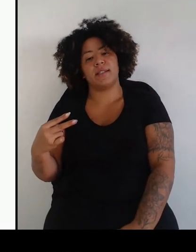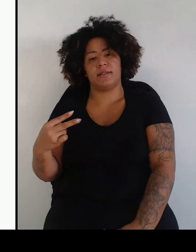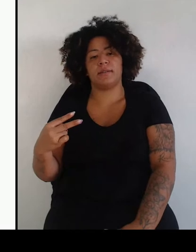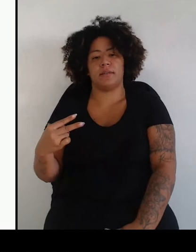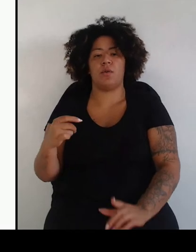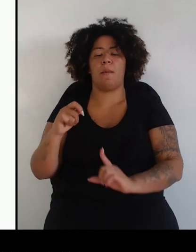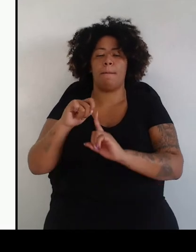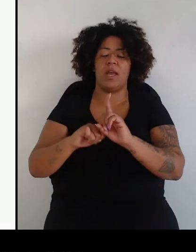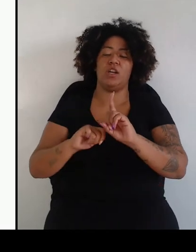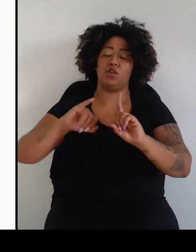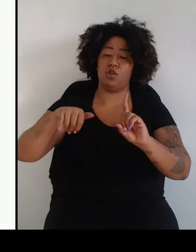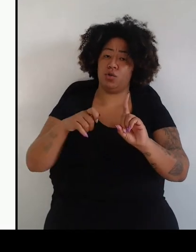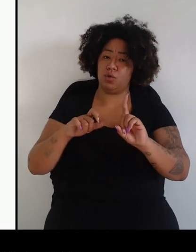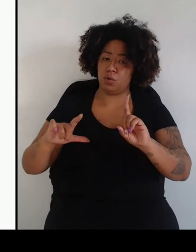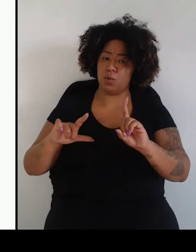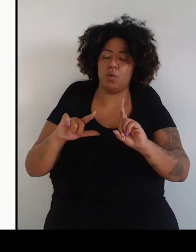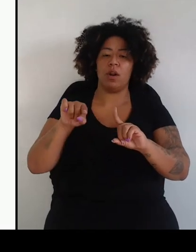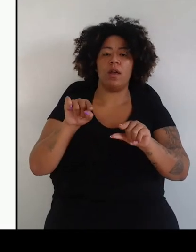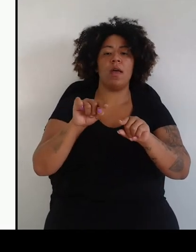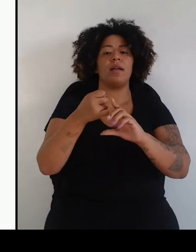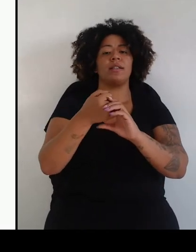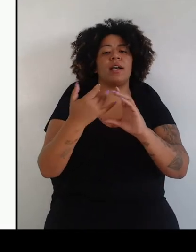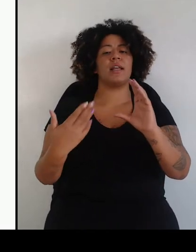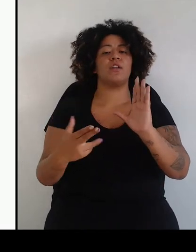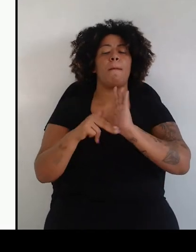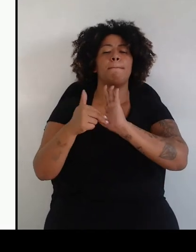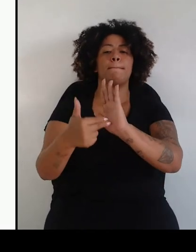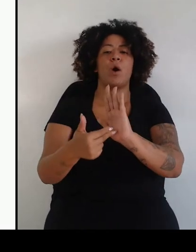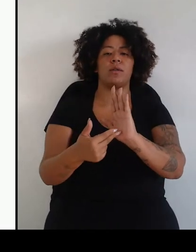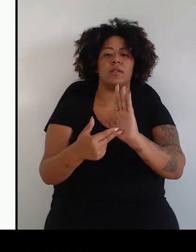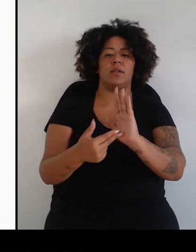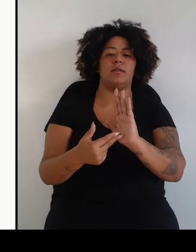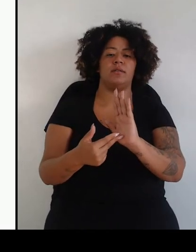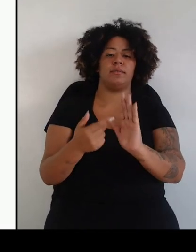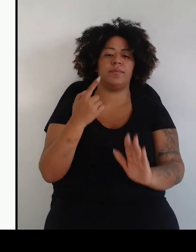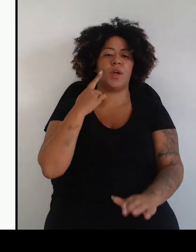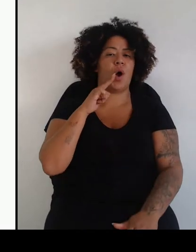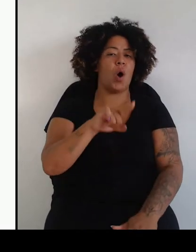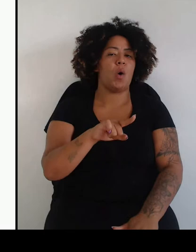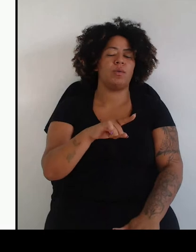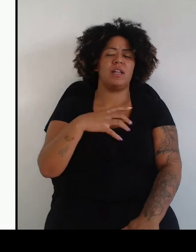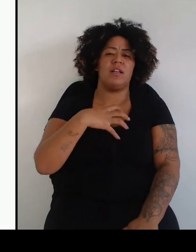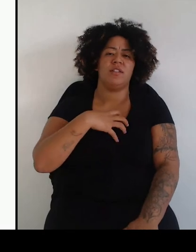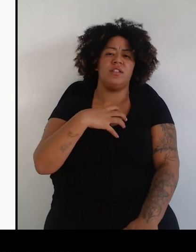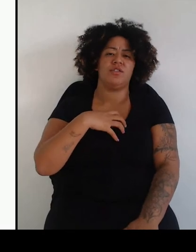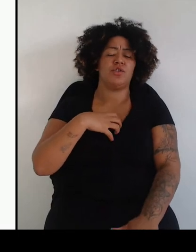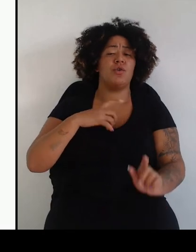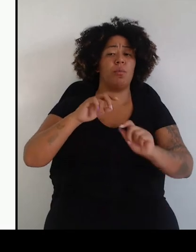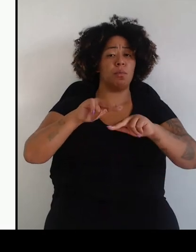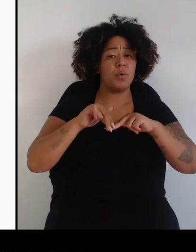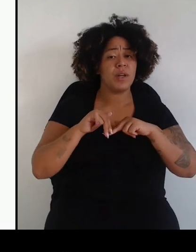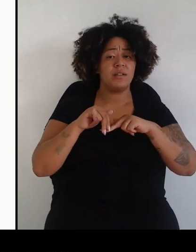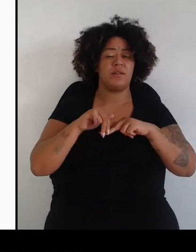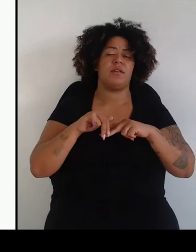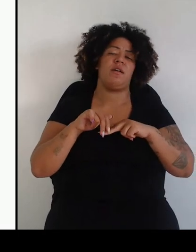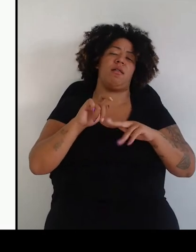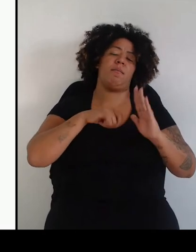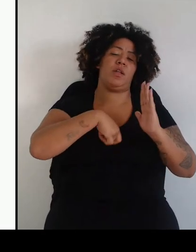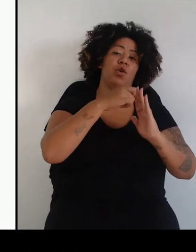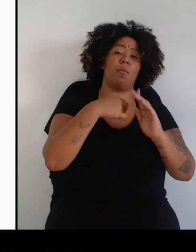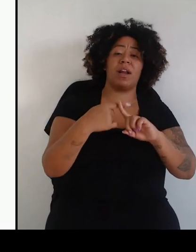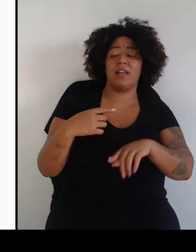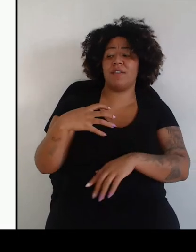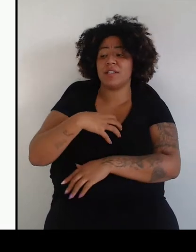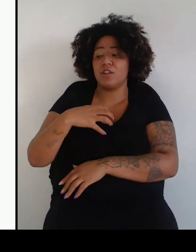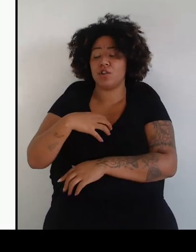características do seu trabalho mostram um eventos específicos que levaram a morte de dyer e servem